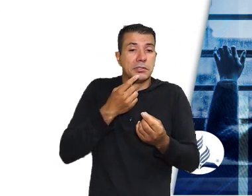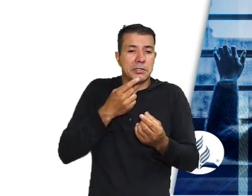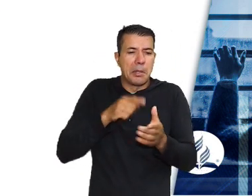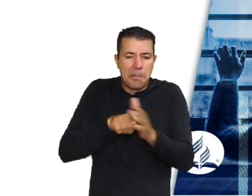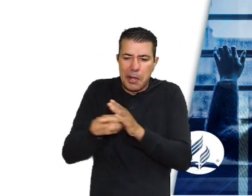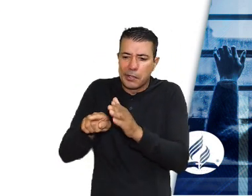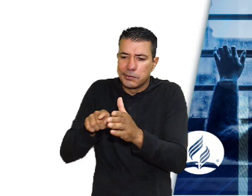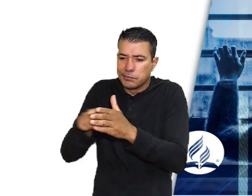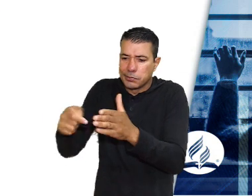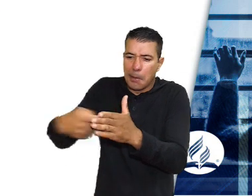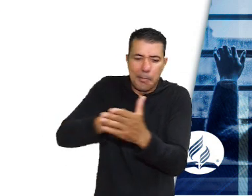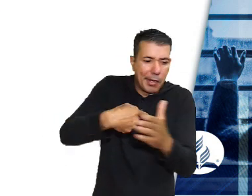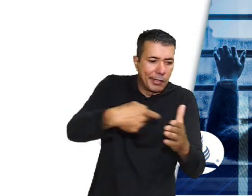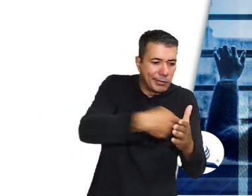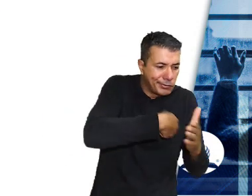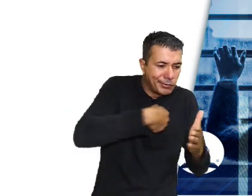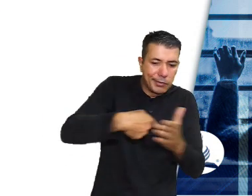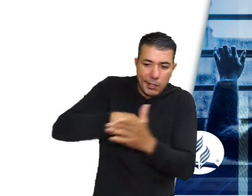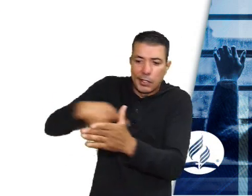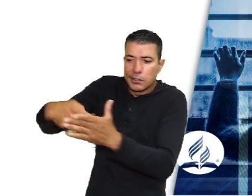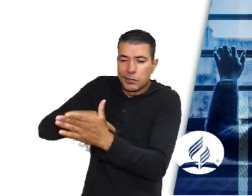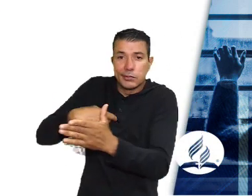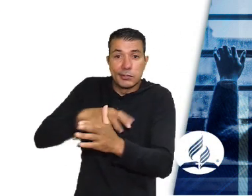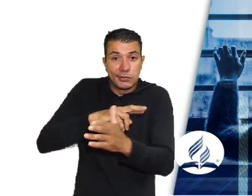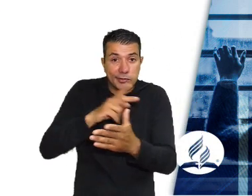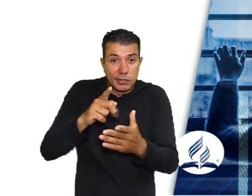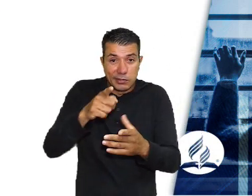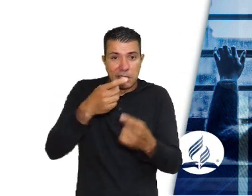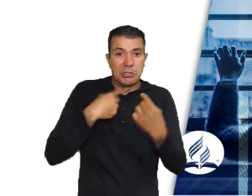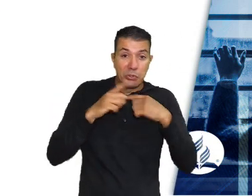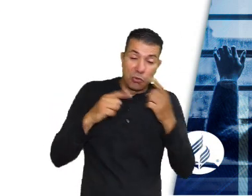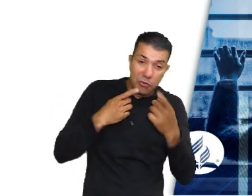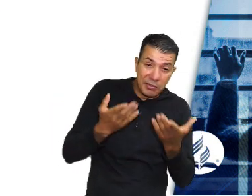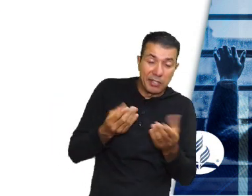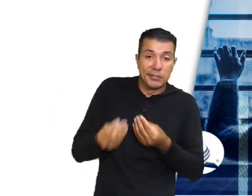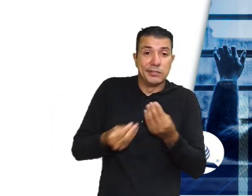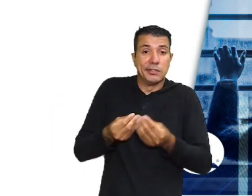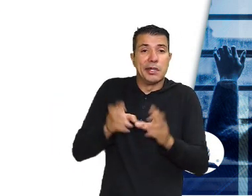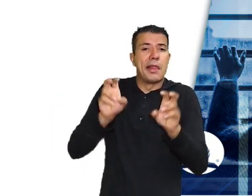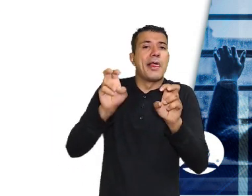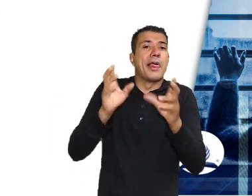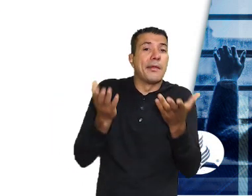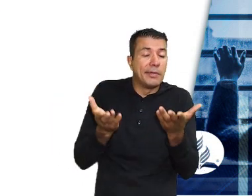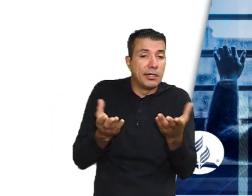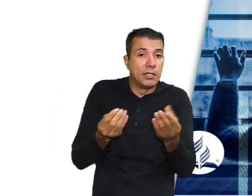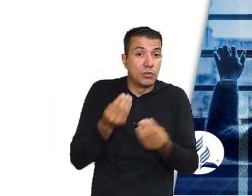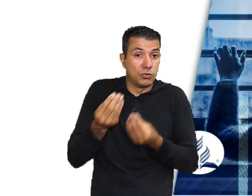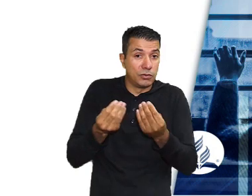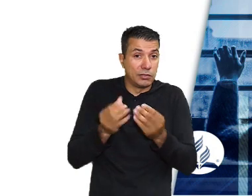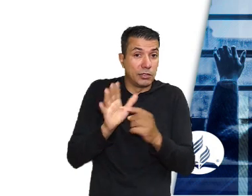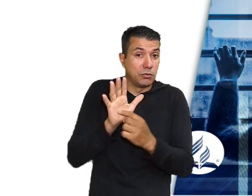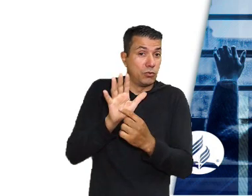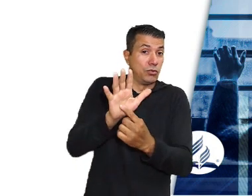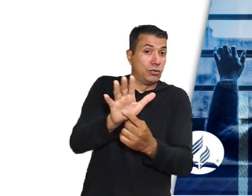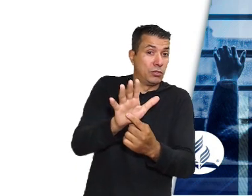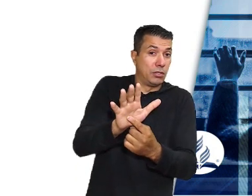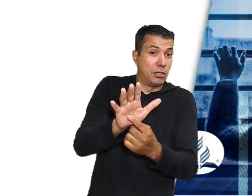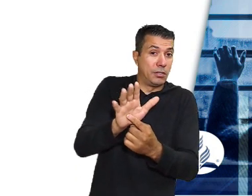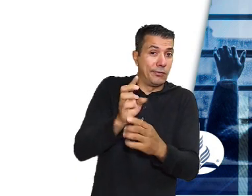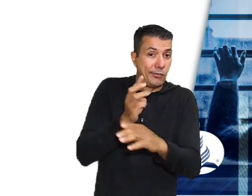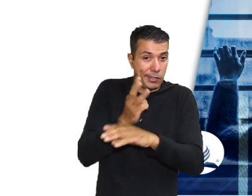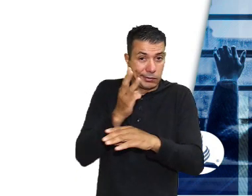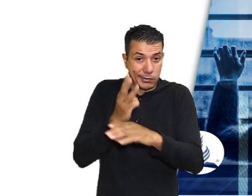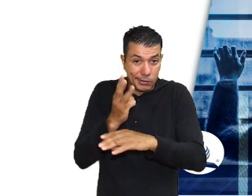perguntas, alguns têm mandado algumas perguntas. Se você tem alguma dúvida em relação a esse tema, nesse momento vai estar aparecendo aí o número de um